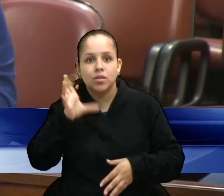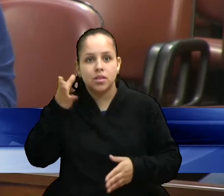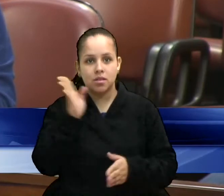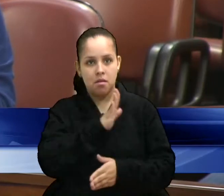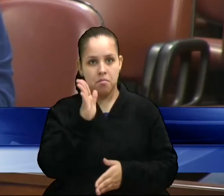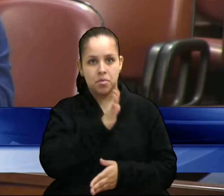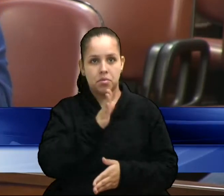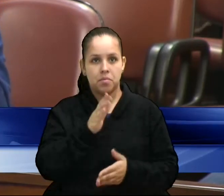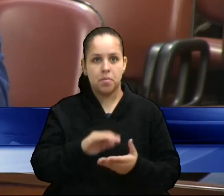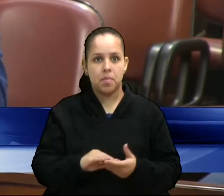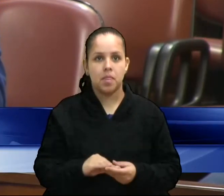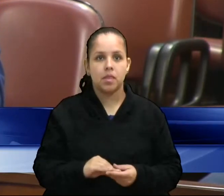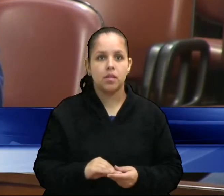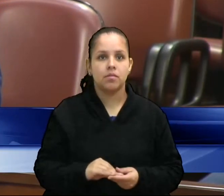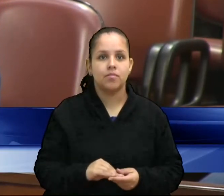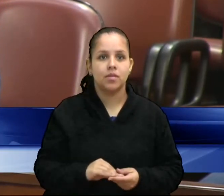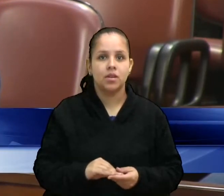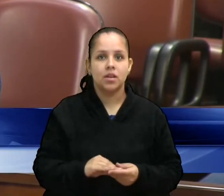indústria, não só